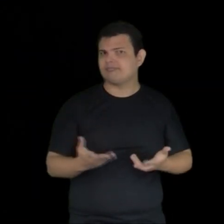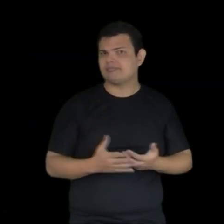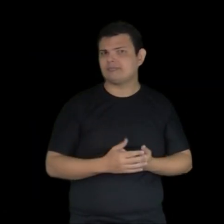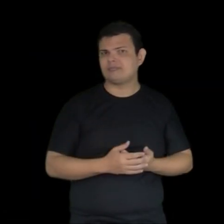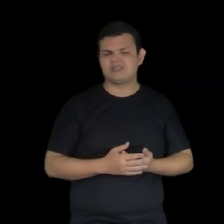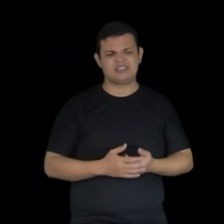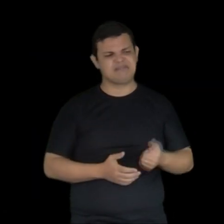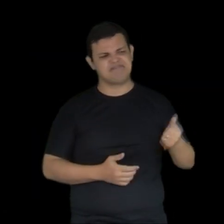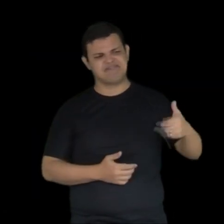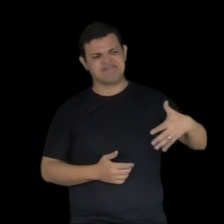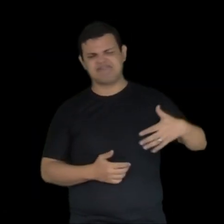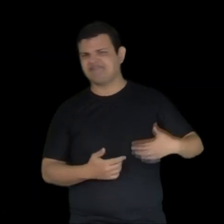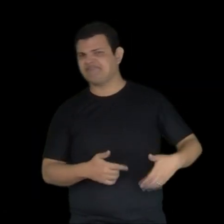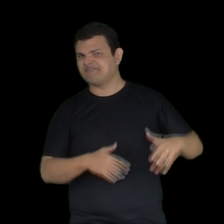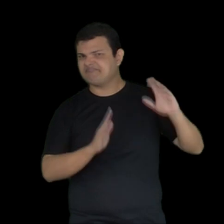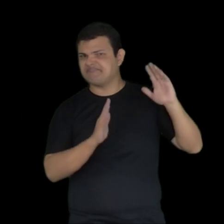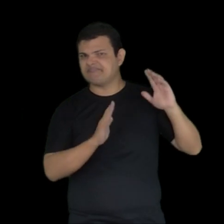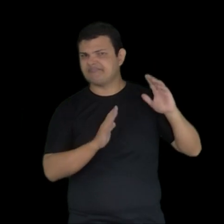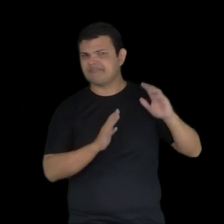sem valor.